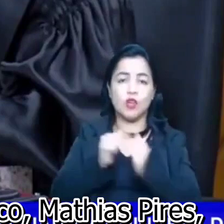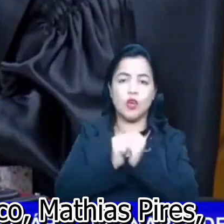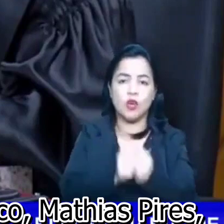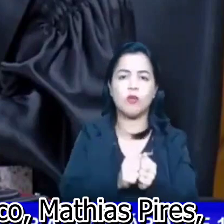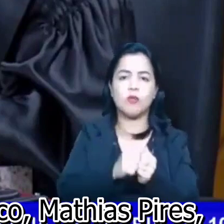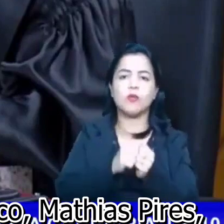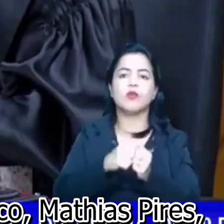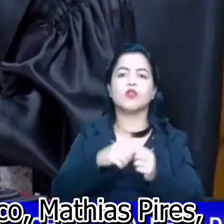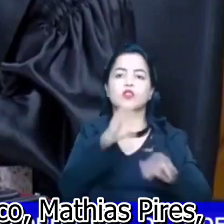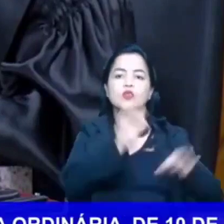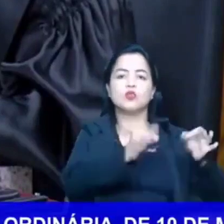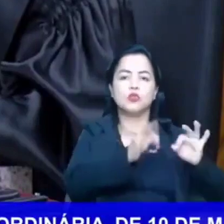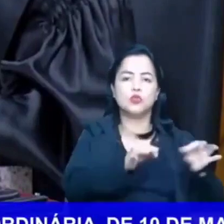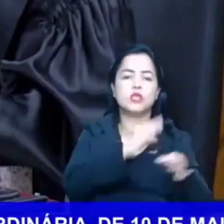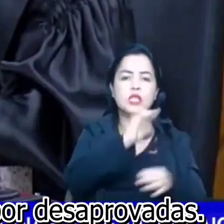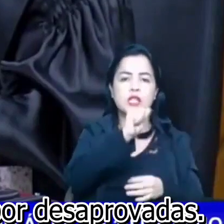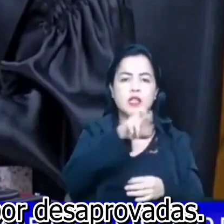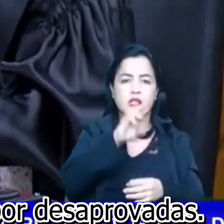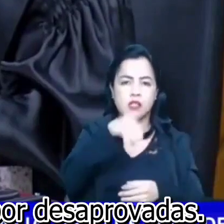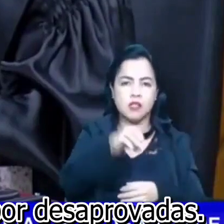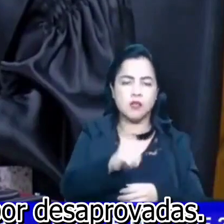Mário Franco, Matias Pires,